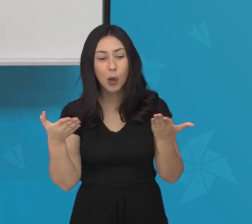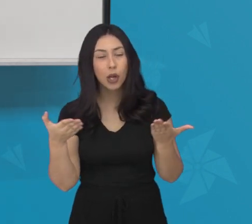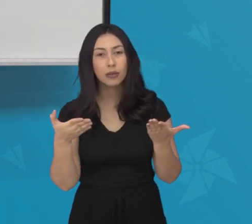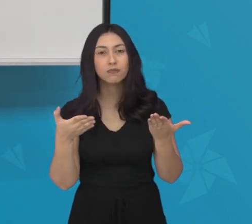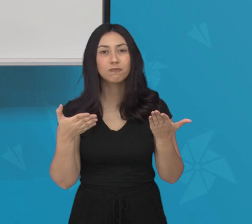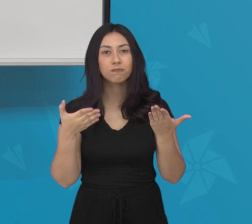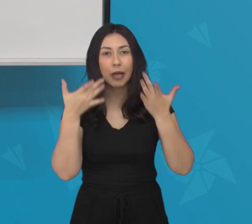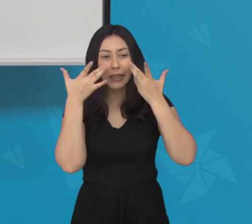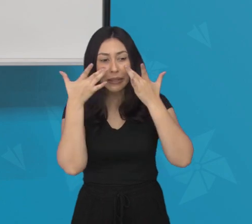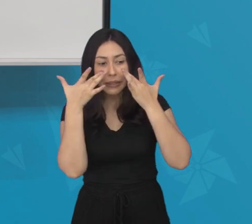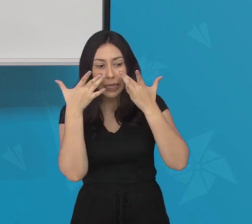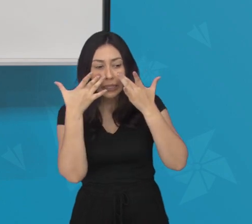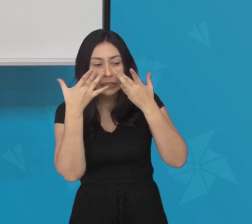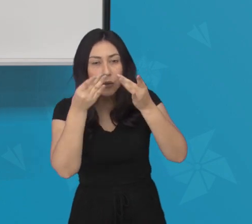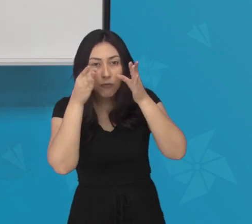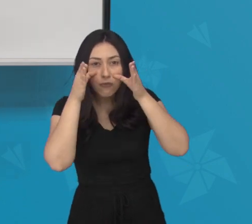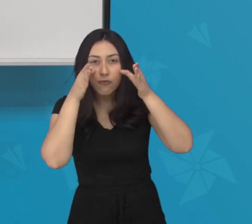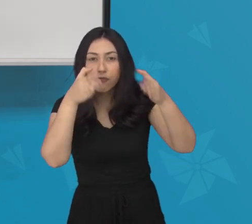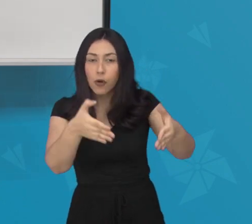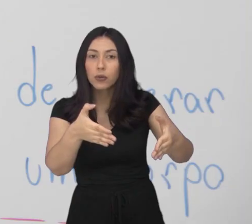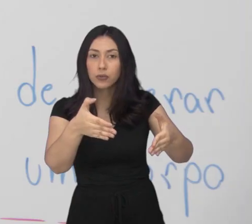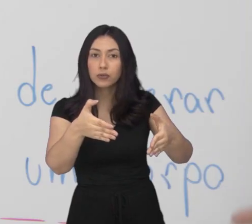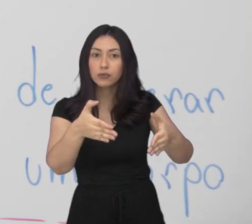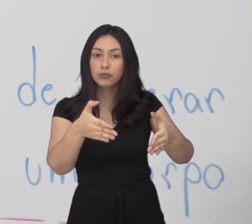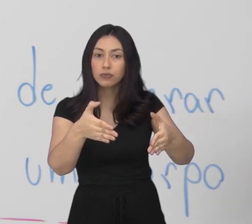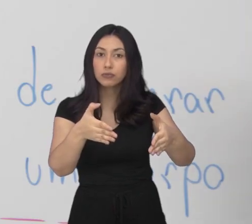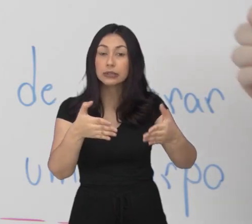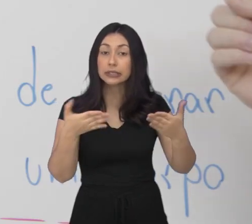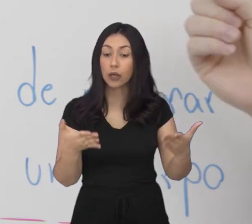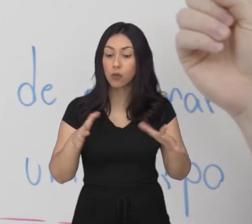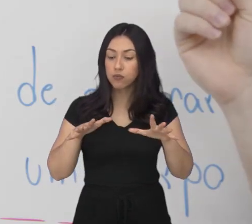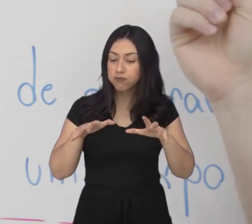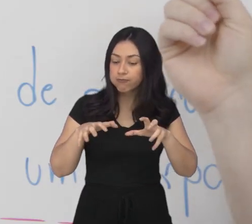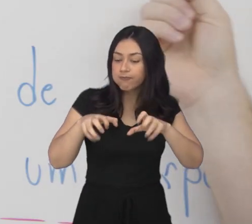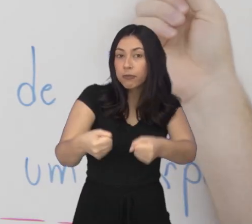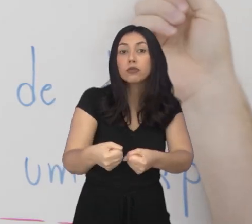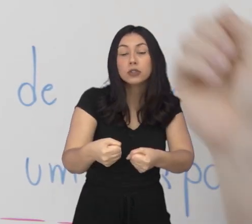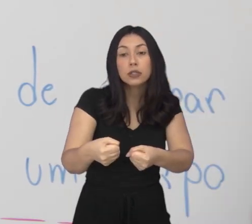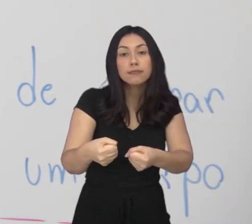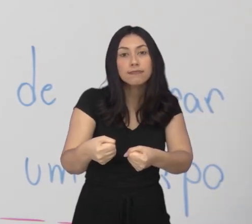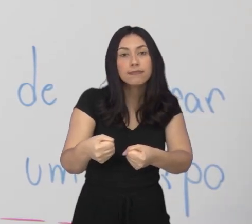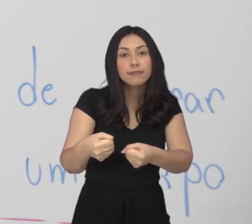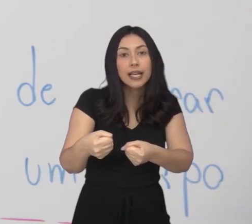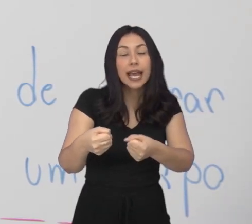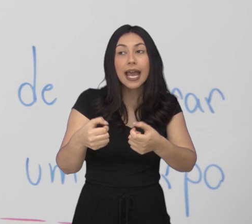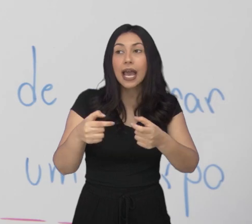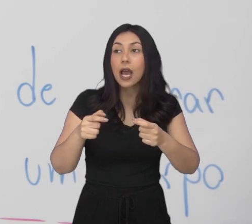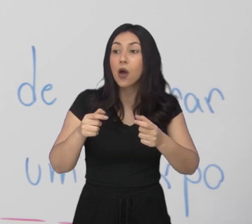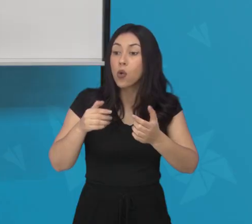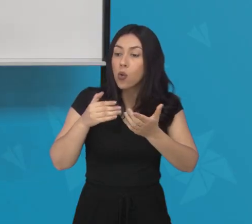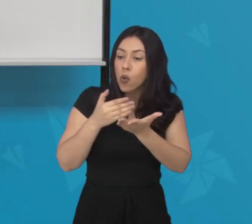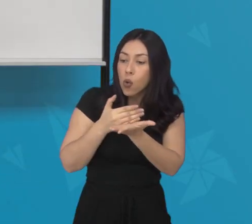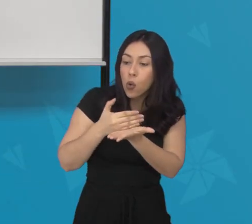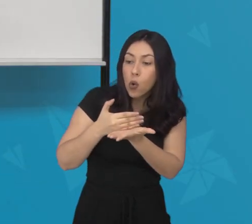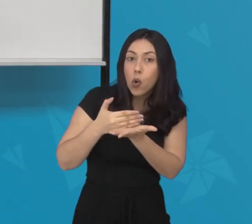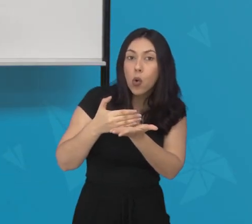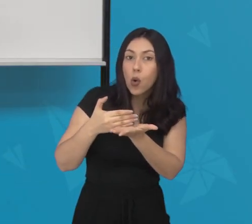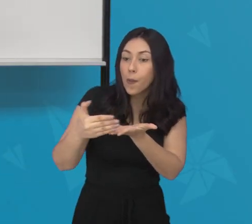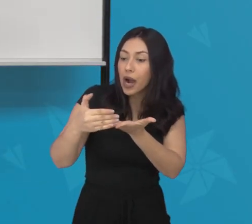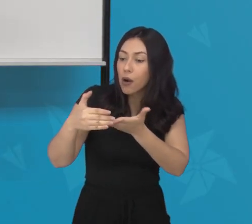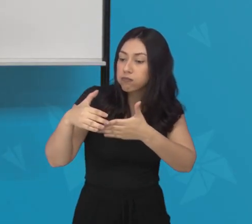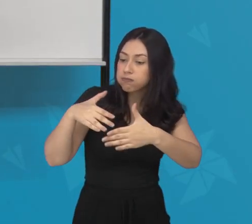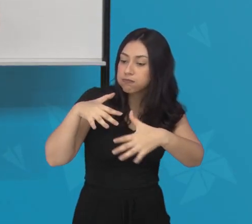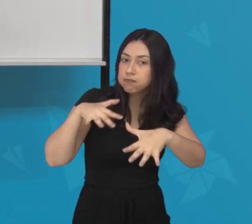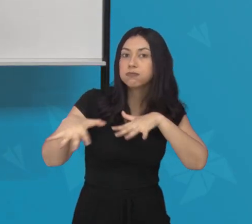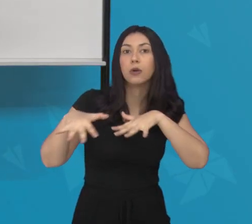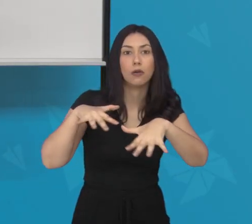pouco mais de atenção para esse conceito. Força é aquilo que causa os movimentos. Então veja bem,